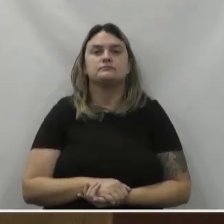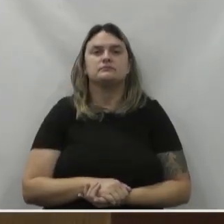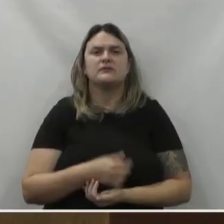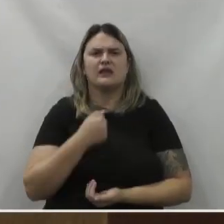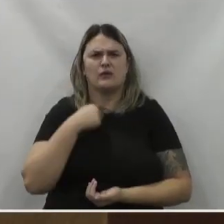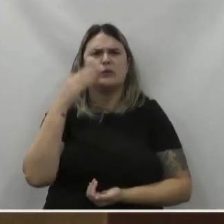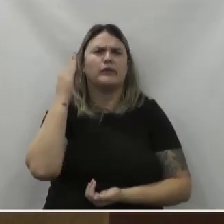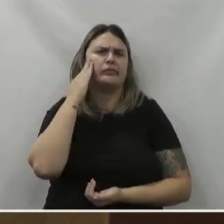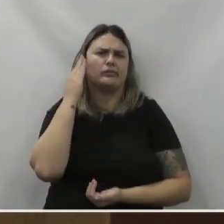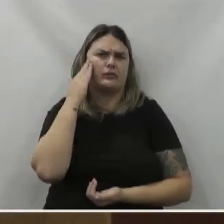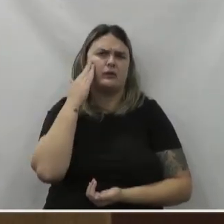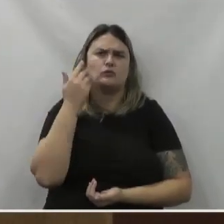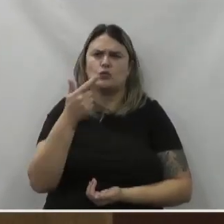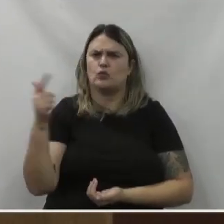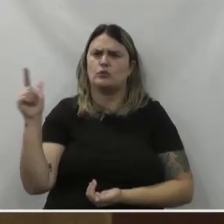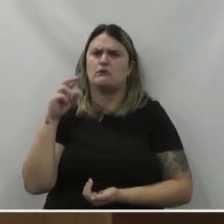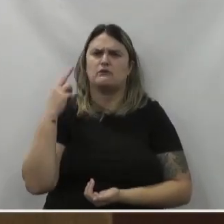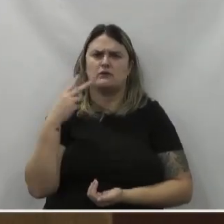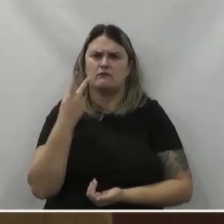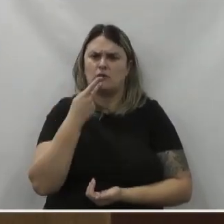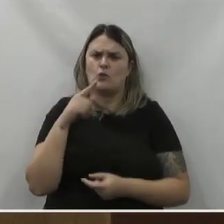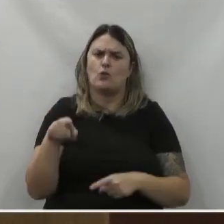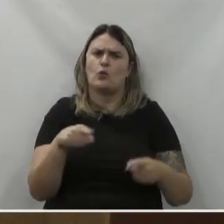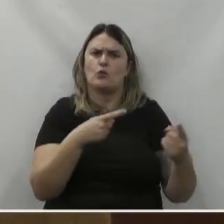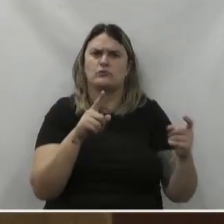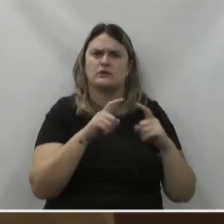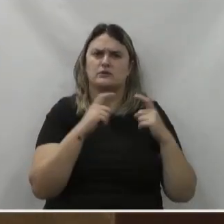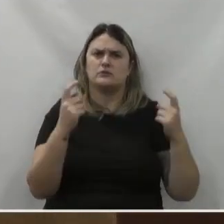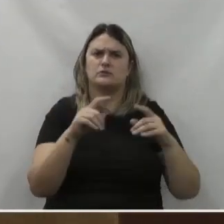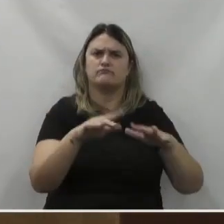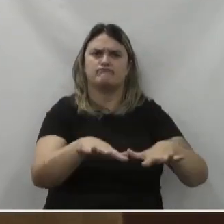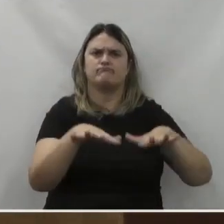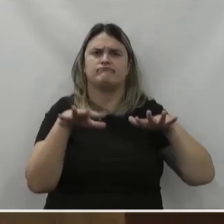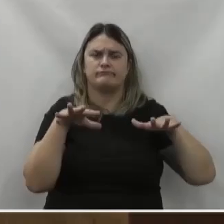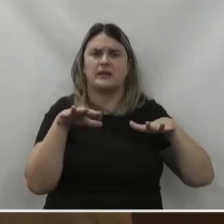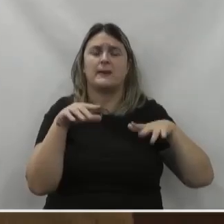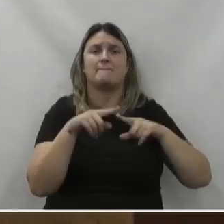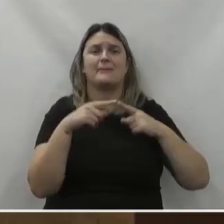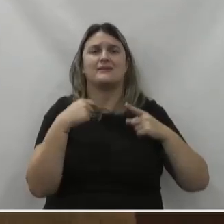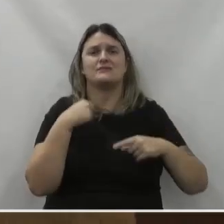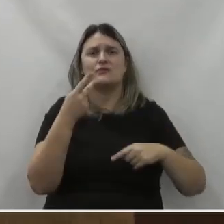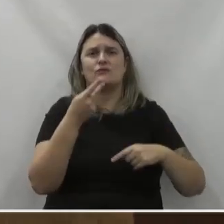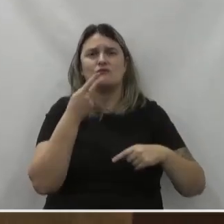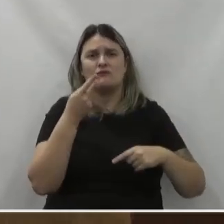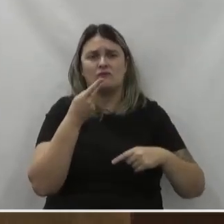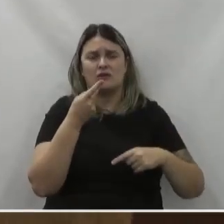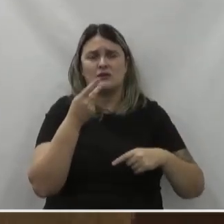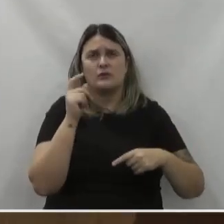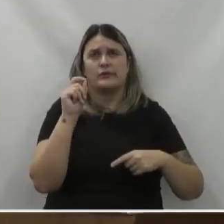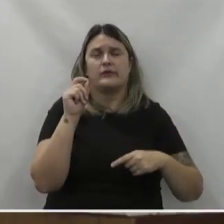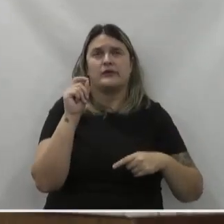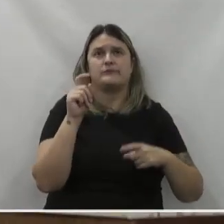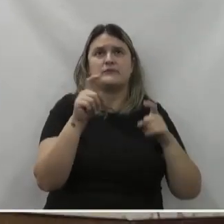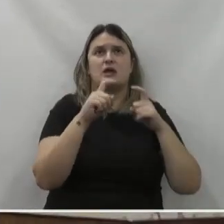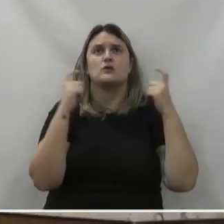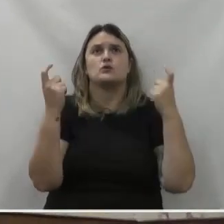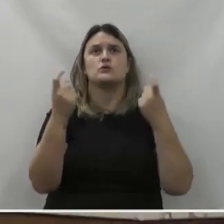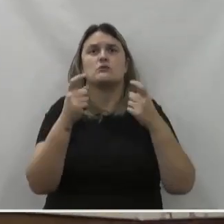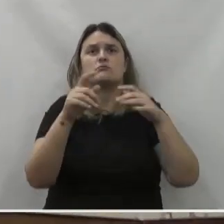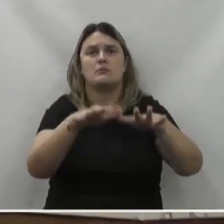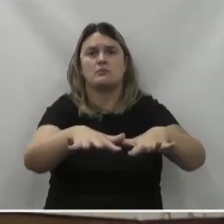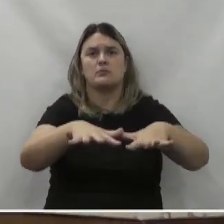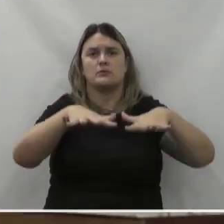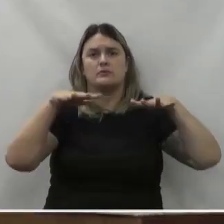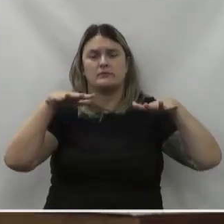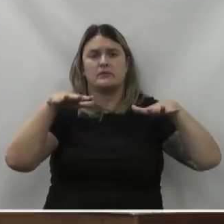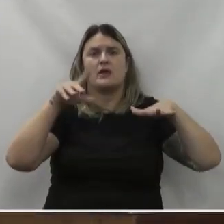Entendo, o nobre vereador falou que é contra a audiência pública, mas eu vejo a audiência pública como